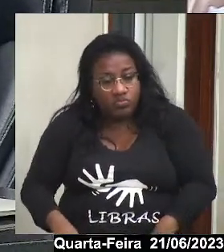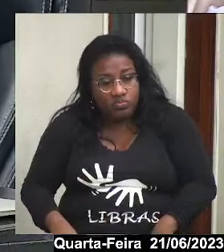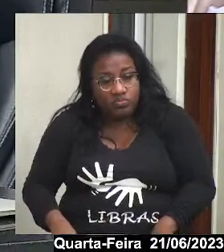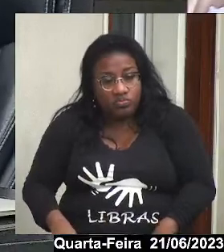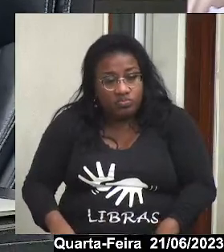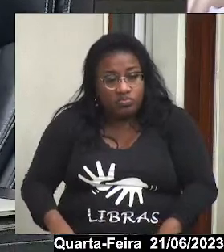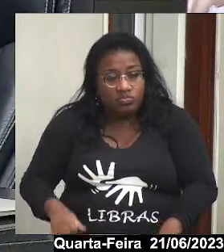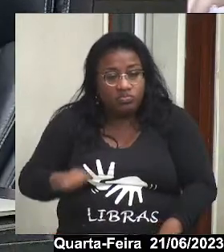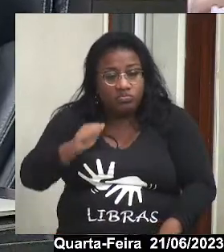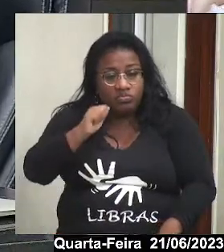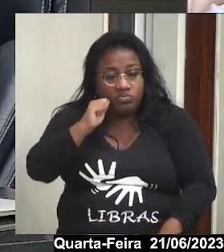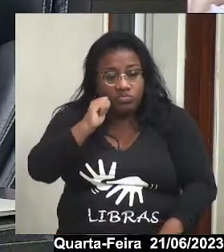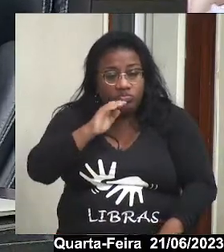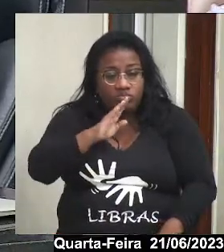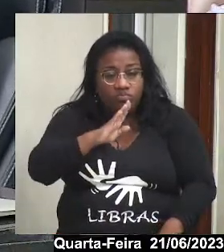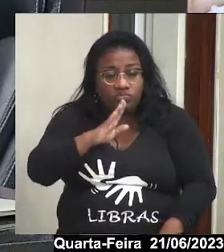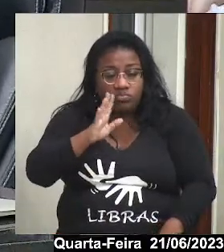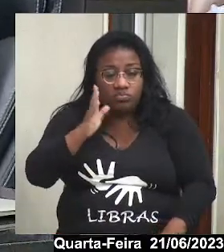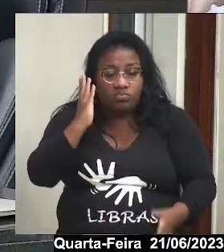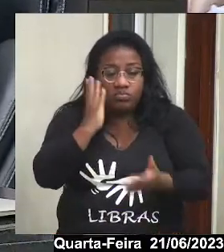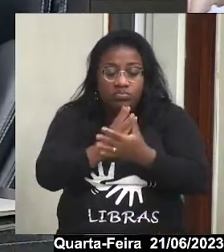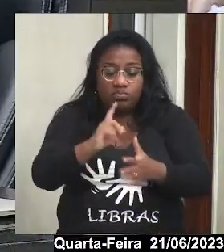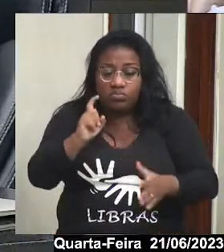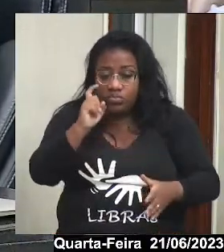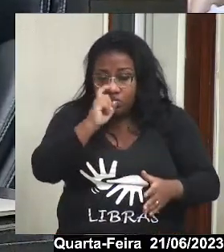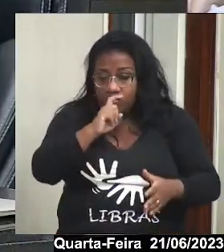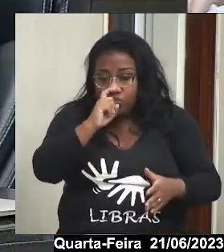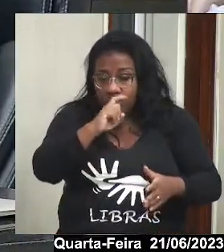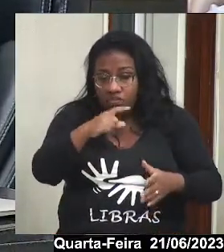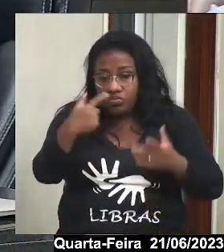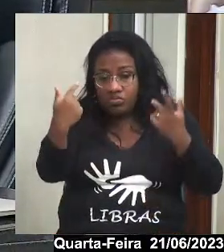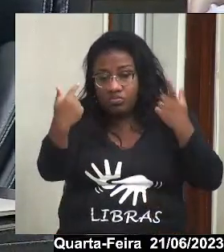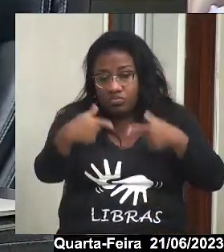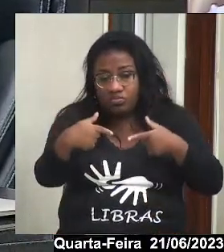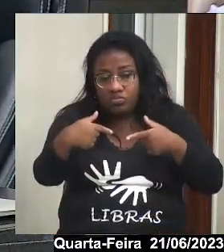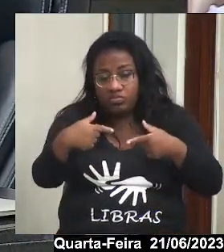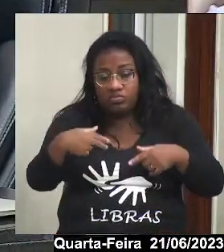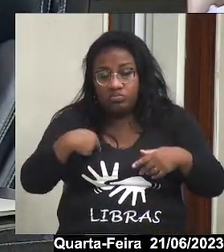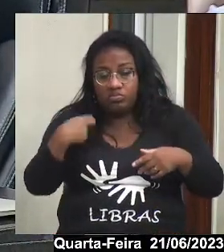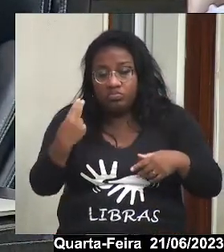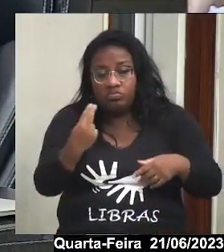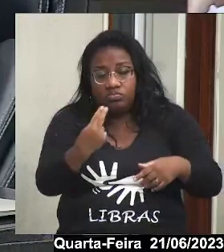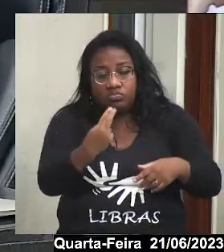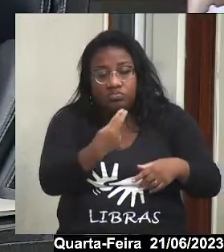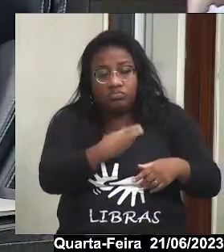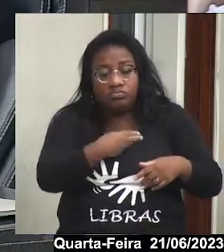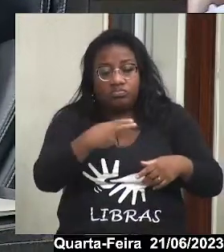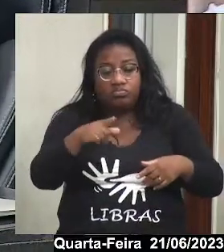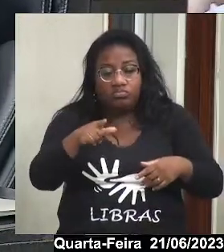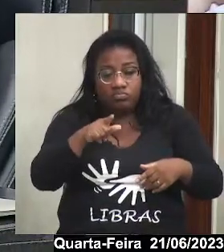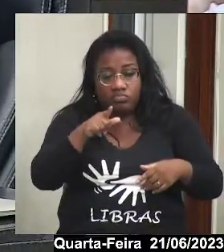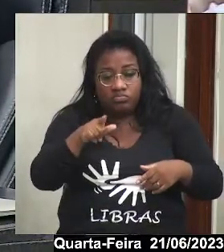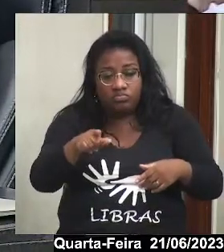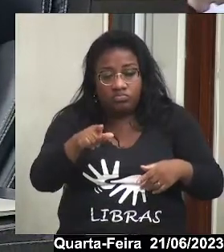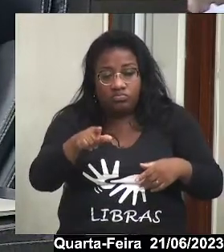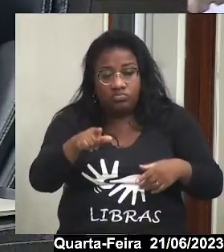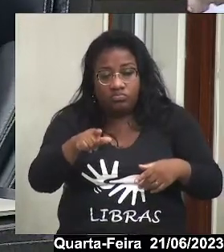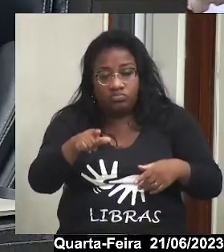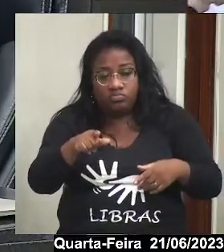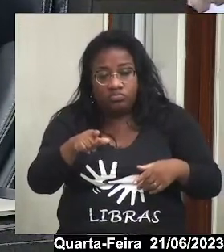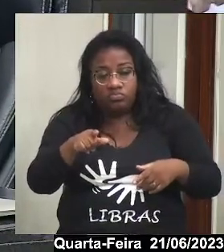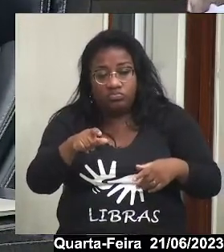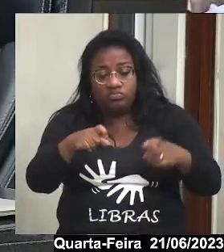Então mais uma vez, Abidan, você vem mentir para a população e jogar a guarda contra a gente. Quando o senhor fala das questões